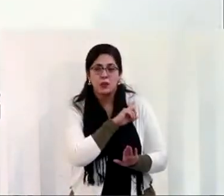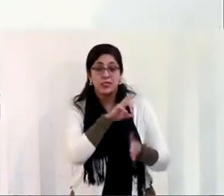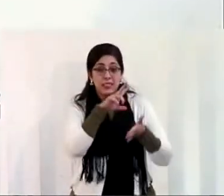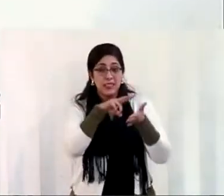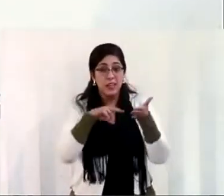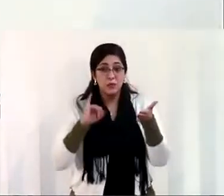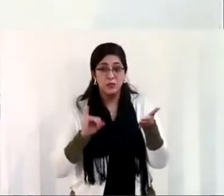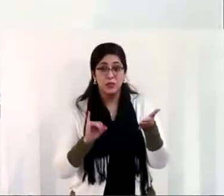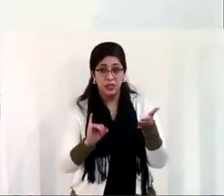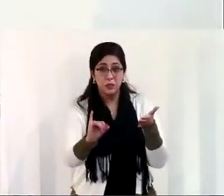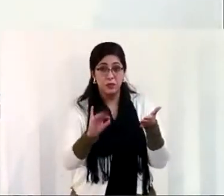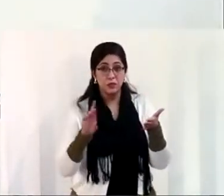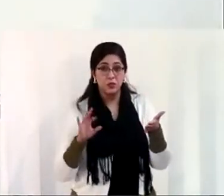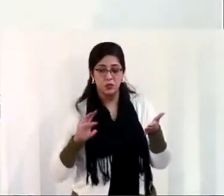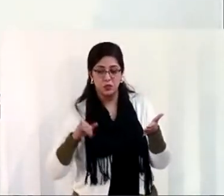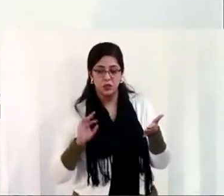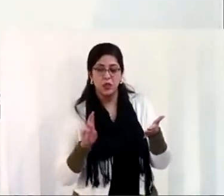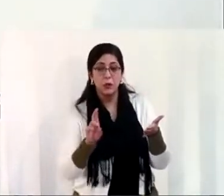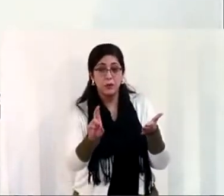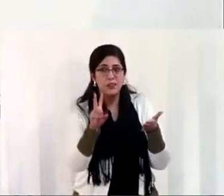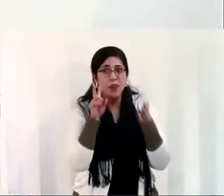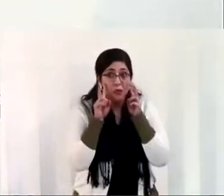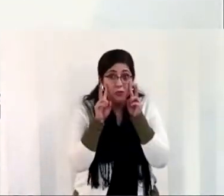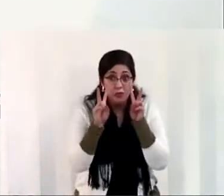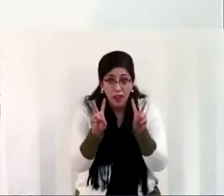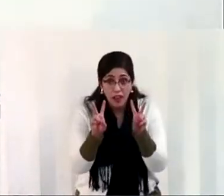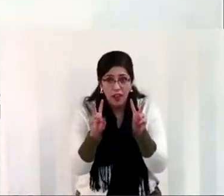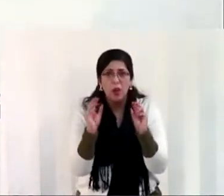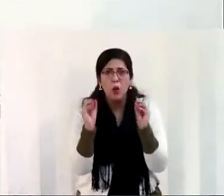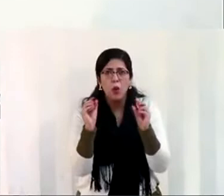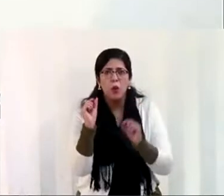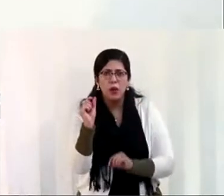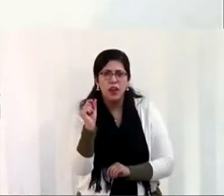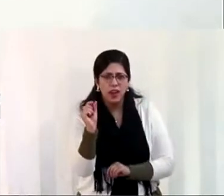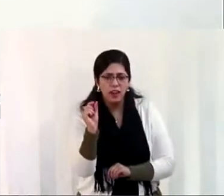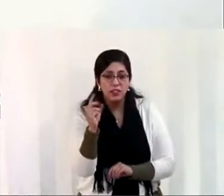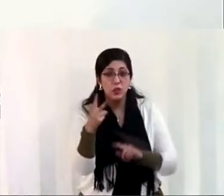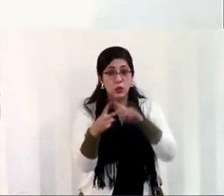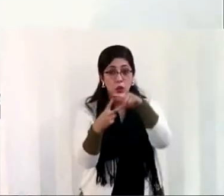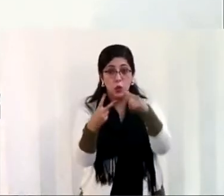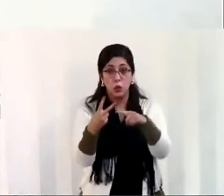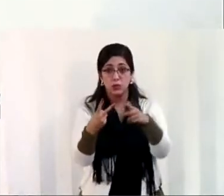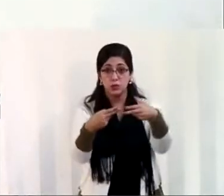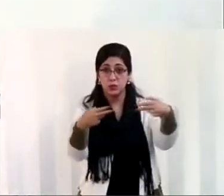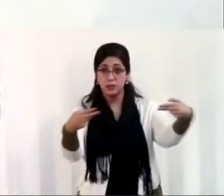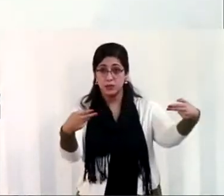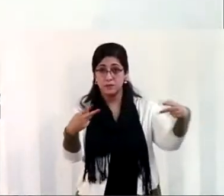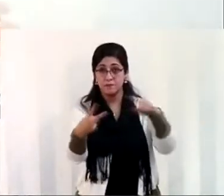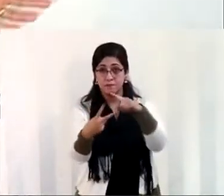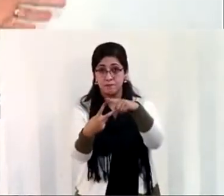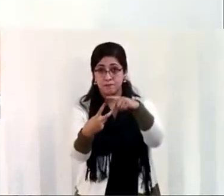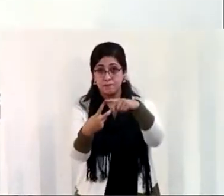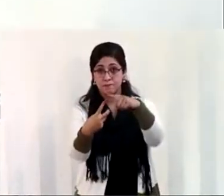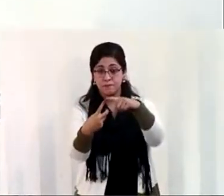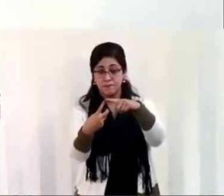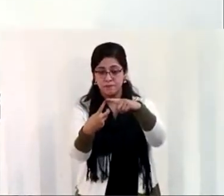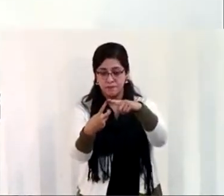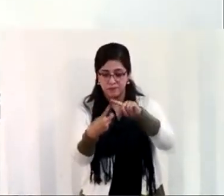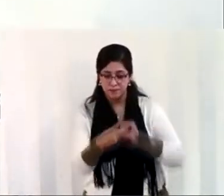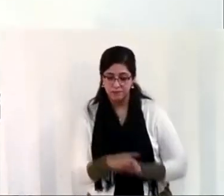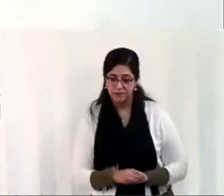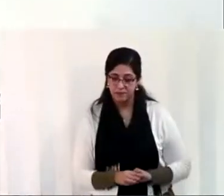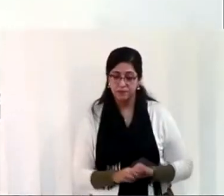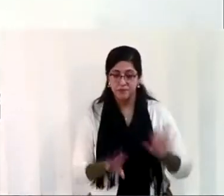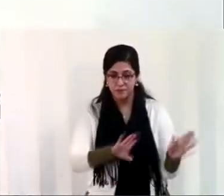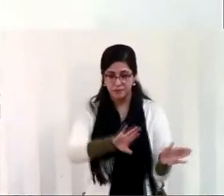Jeremias mesmo. O que é que Jeremias vê? Jeremias vê duas coisas aqui. Primeiro, um contexto sobre